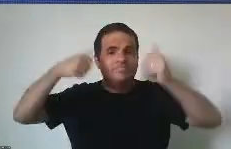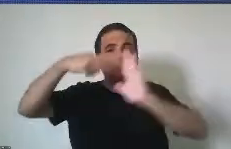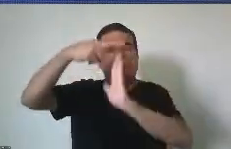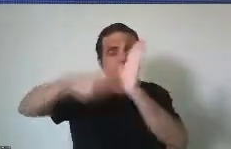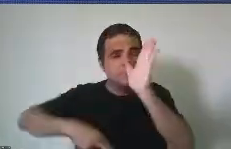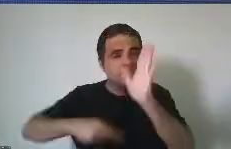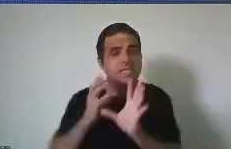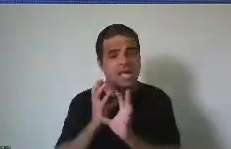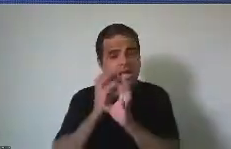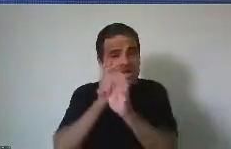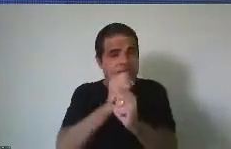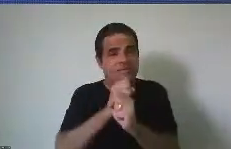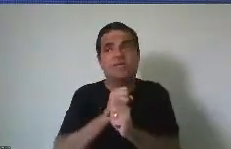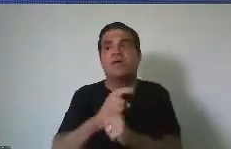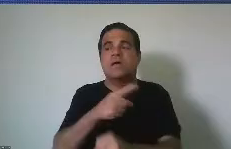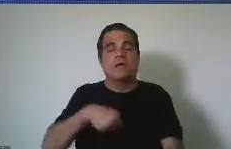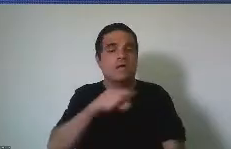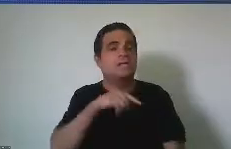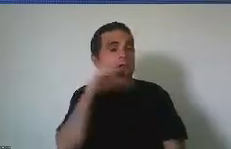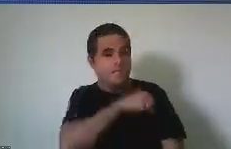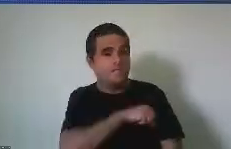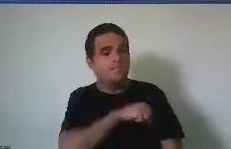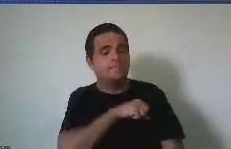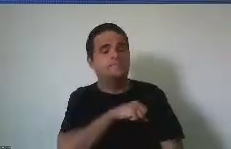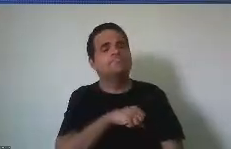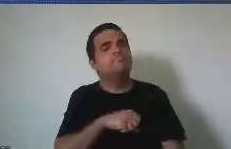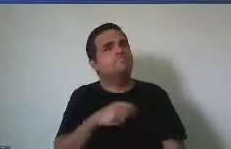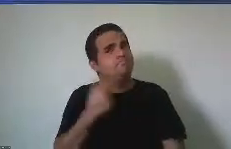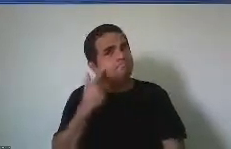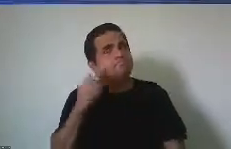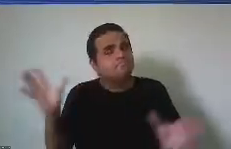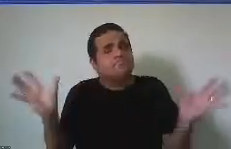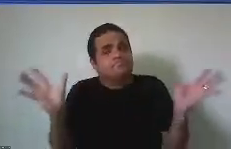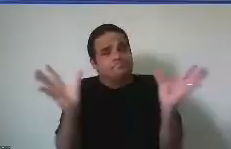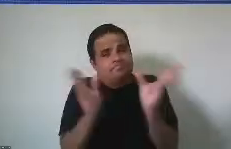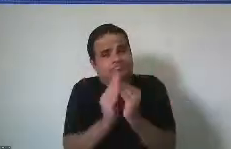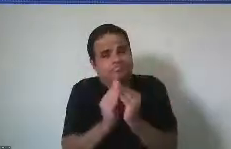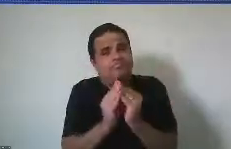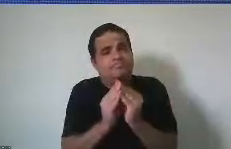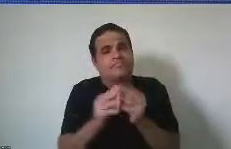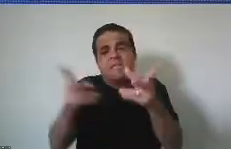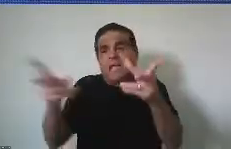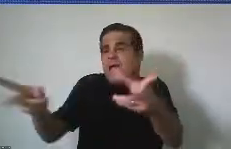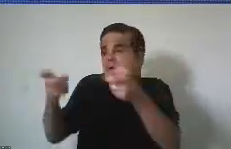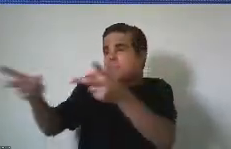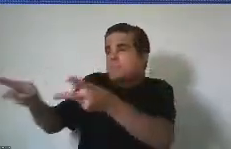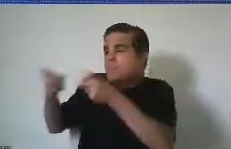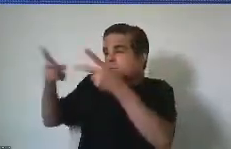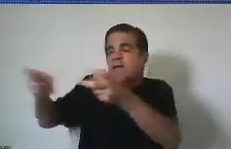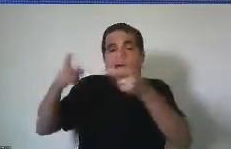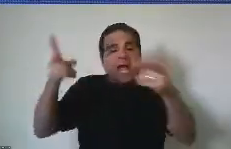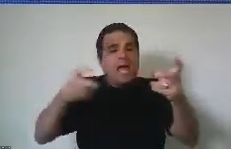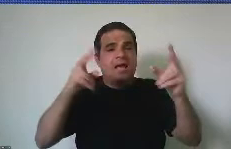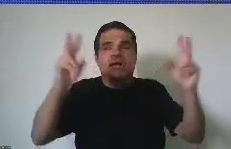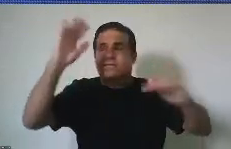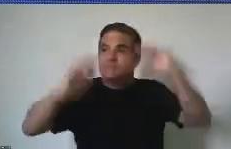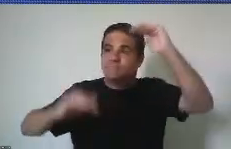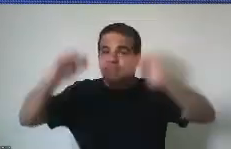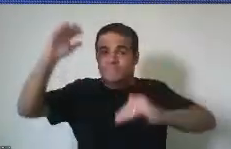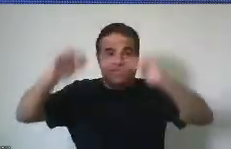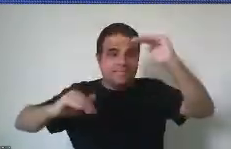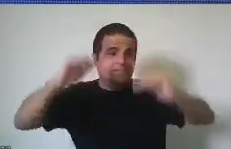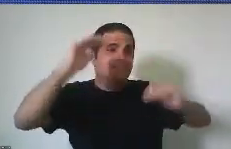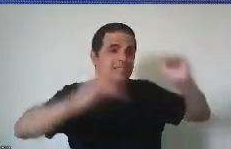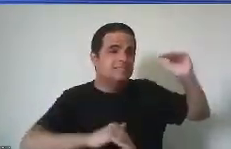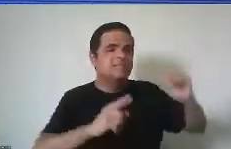que a nossa rato isso maximiza rentabilidade da companhia nos últimos anos nós